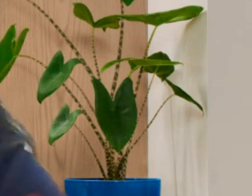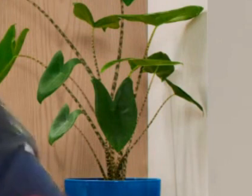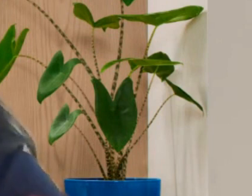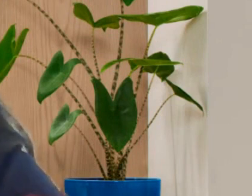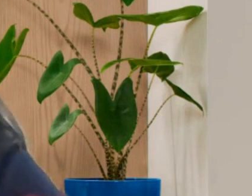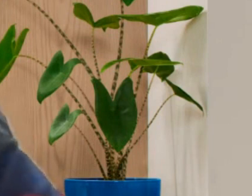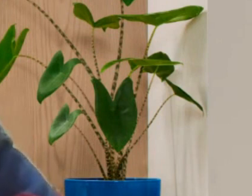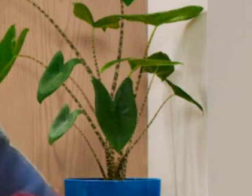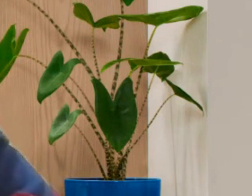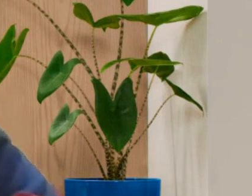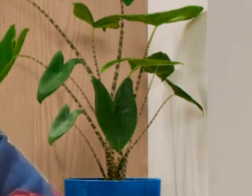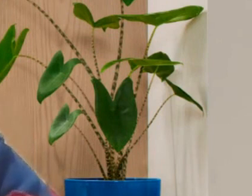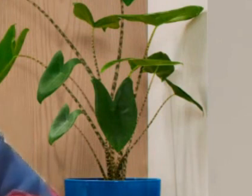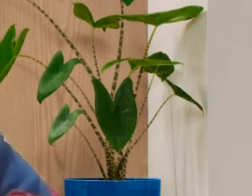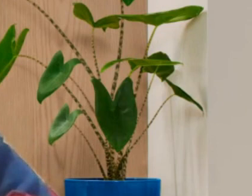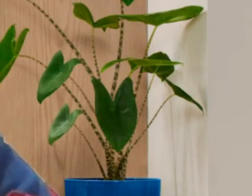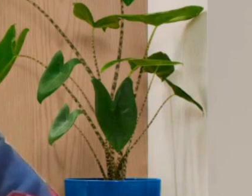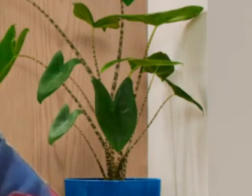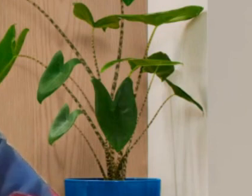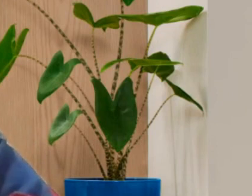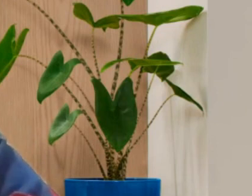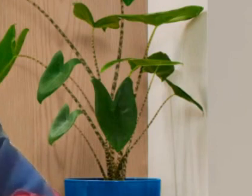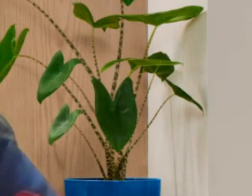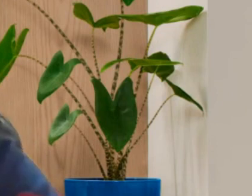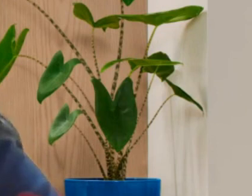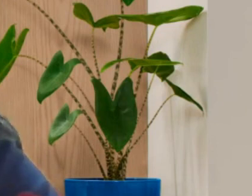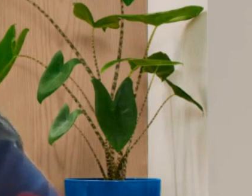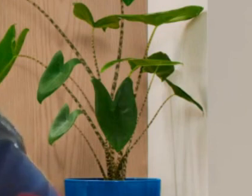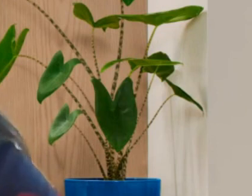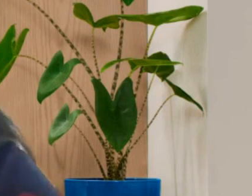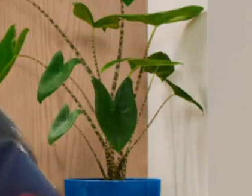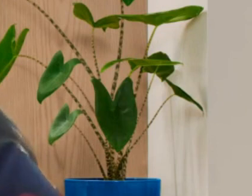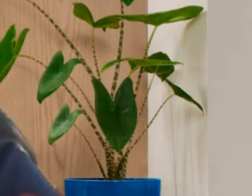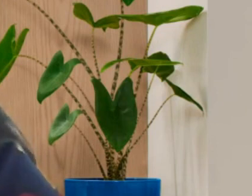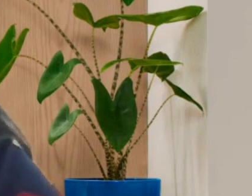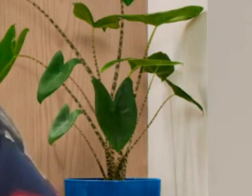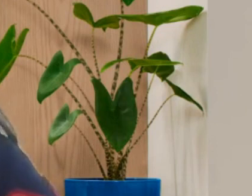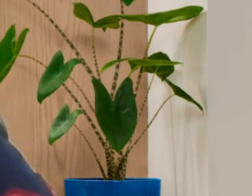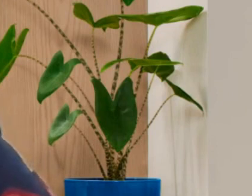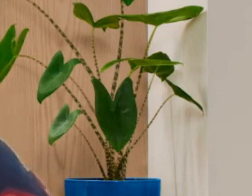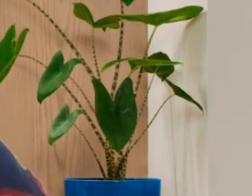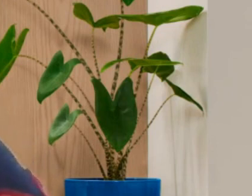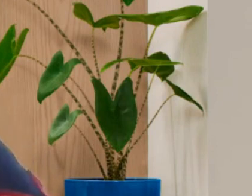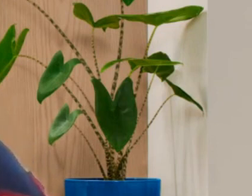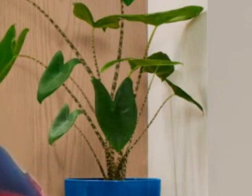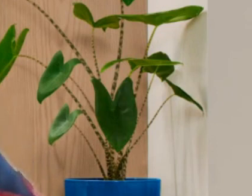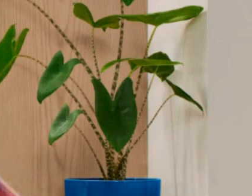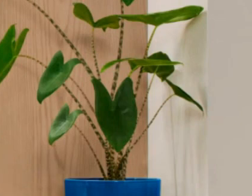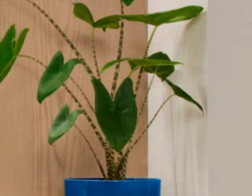de derivação, de composição e de flexão na língua de sinais. Entretanto, ela acontece de algumas maneiras diferentes do